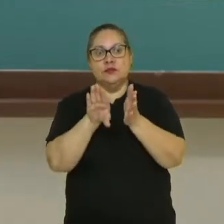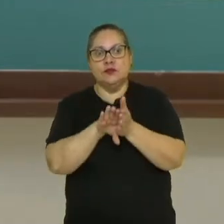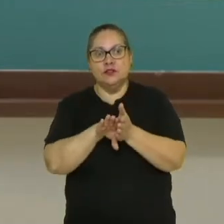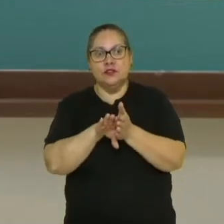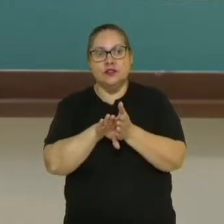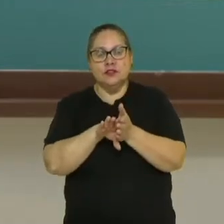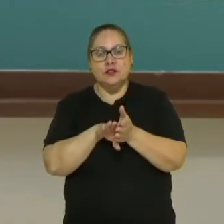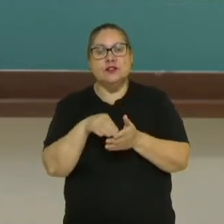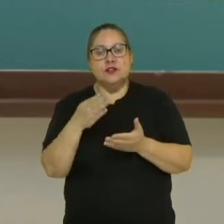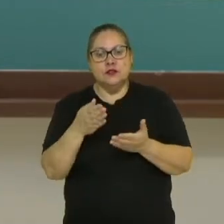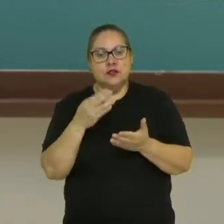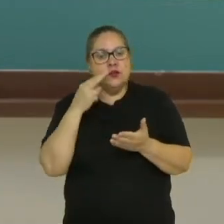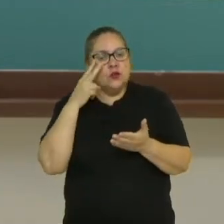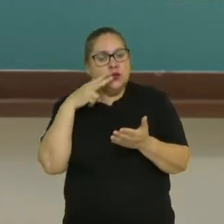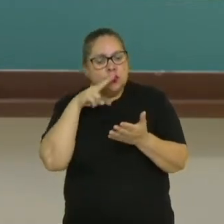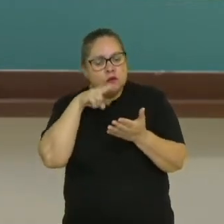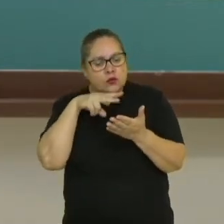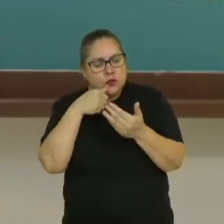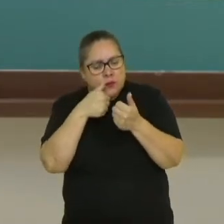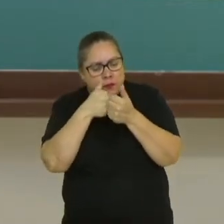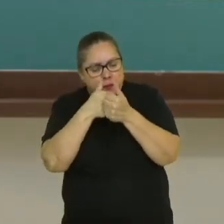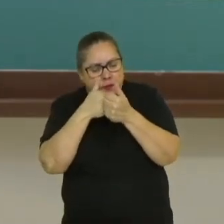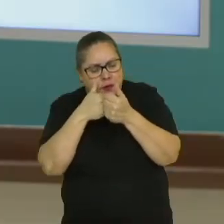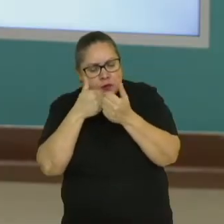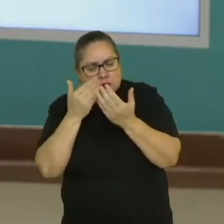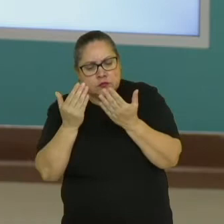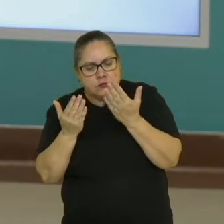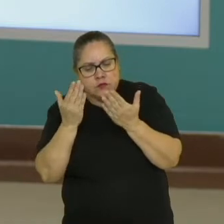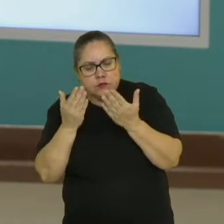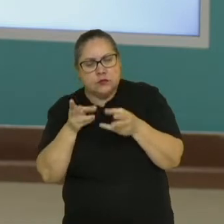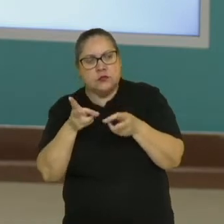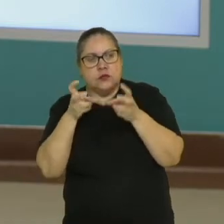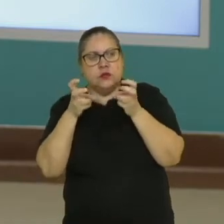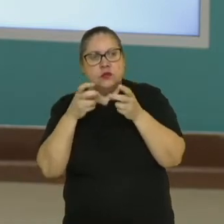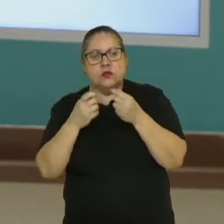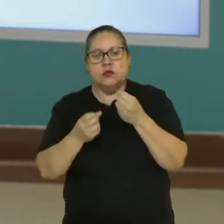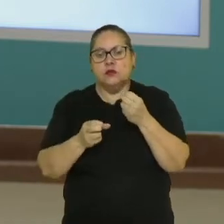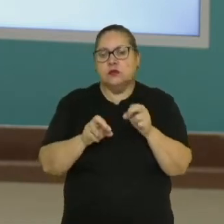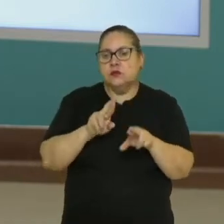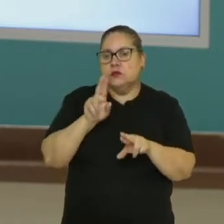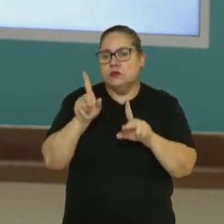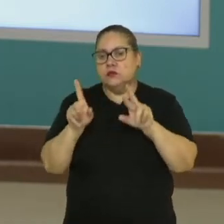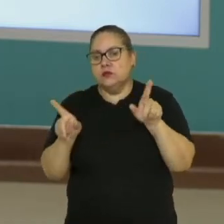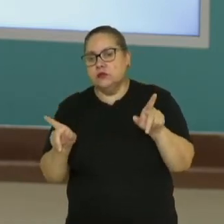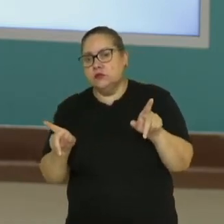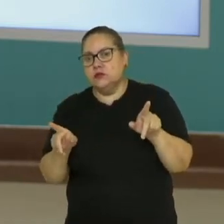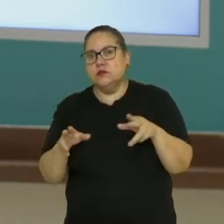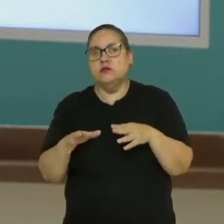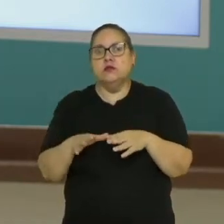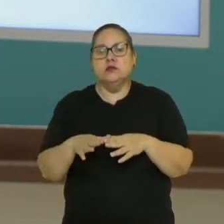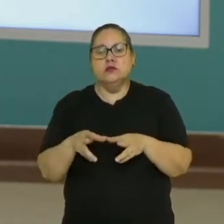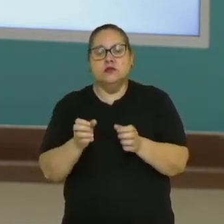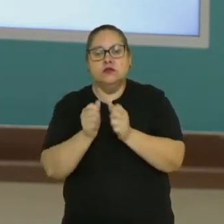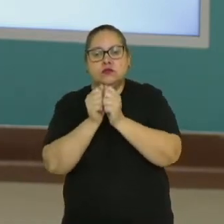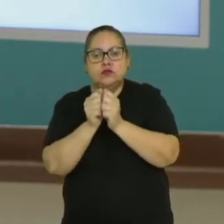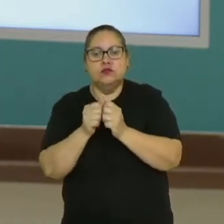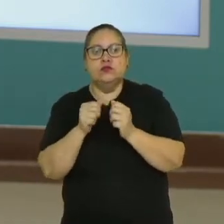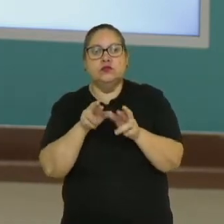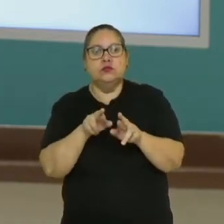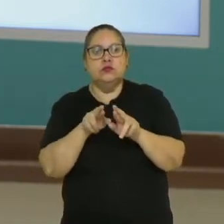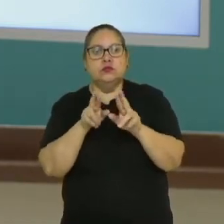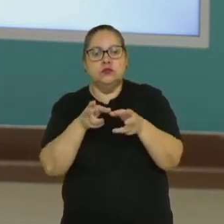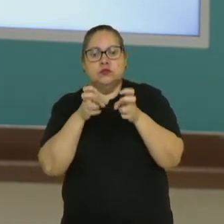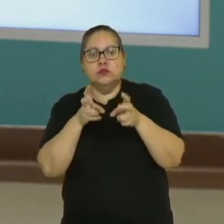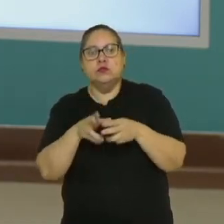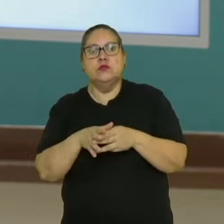retornamos. E aí, olhou bem de perto a imagem? Percebeu alguma diferença? Então vamos juntos perceber isso.